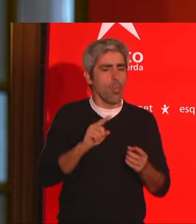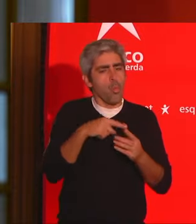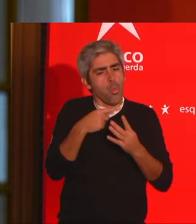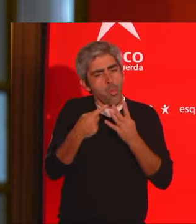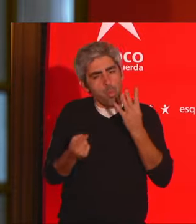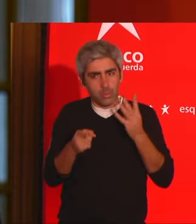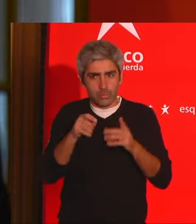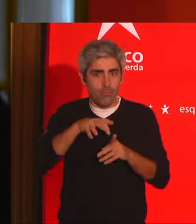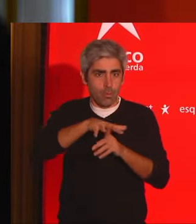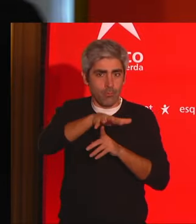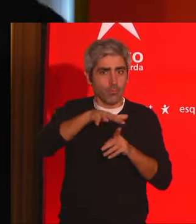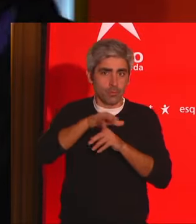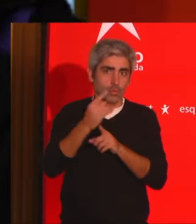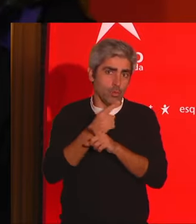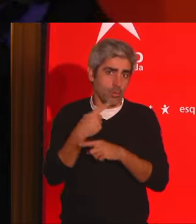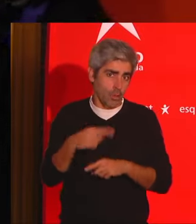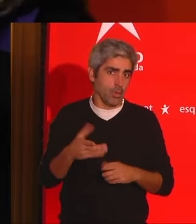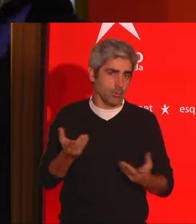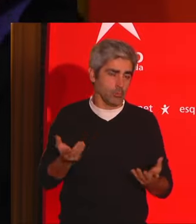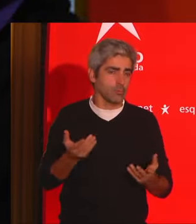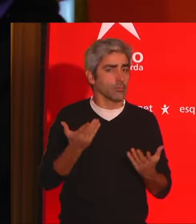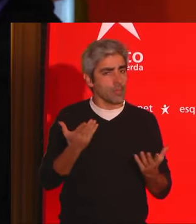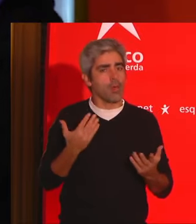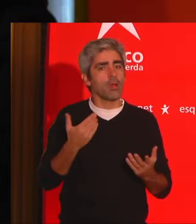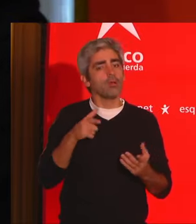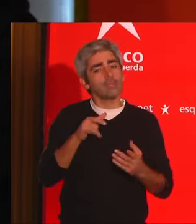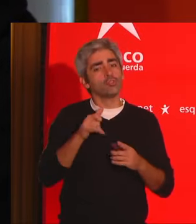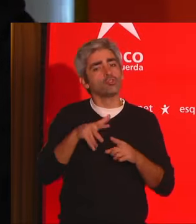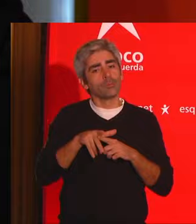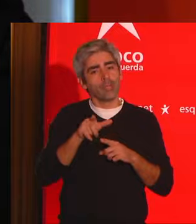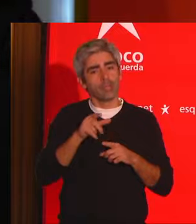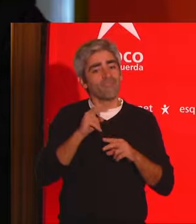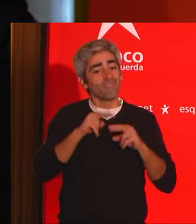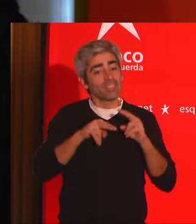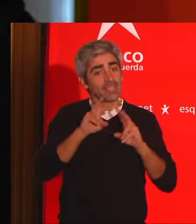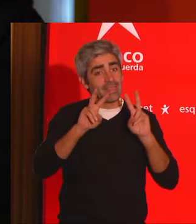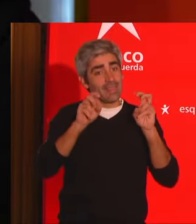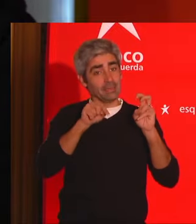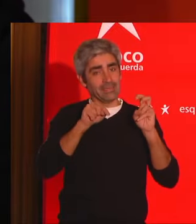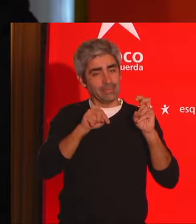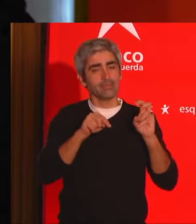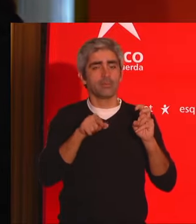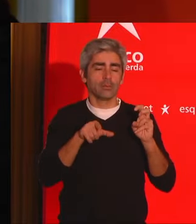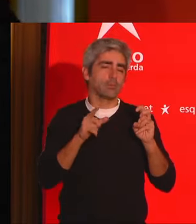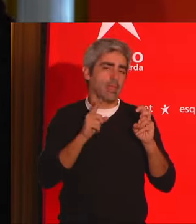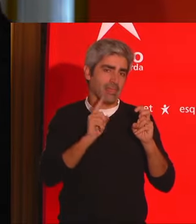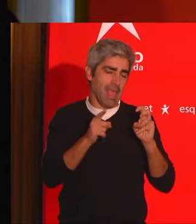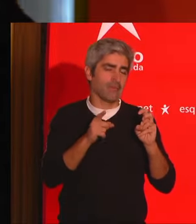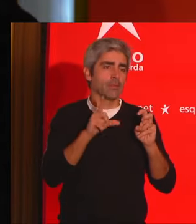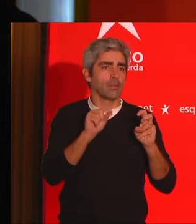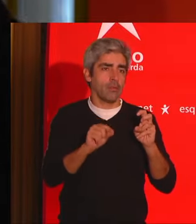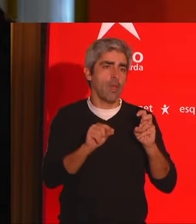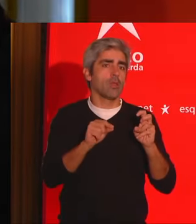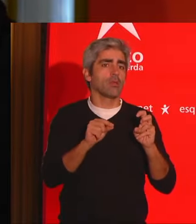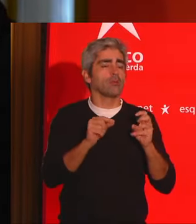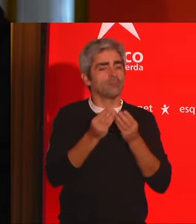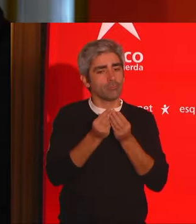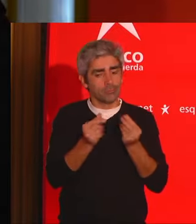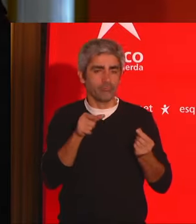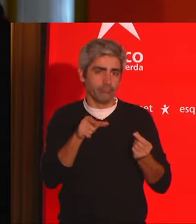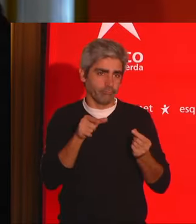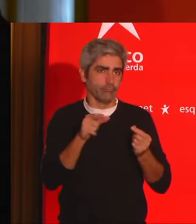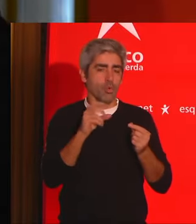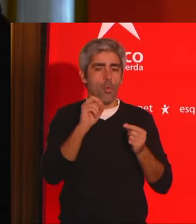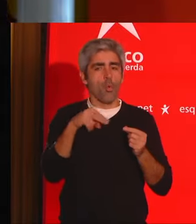outras implicações que isto tem, então o instrumento da fiscalidade é um instrumento que deve ser dirimido ao